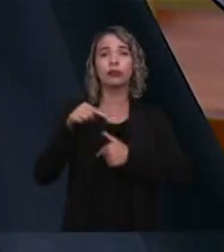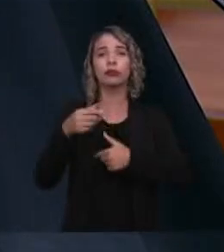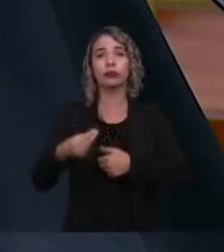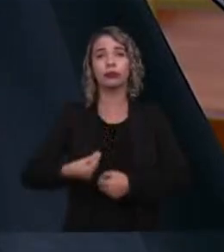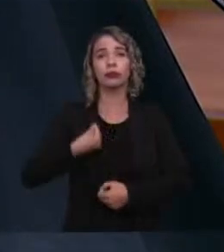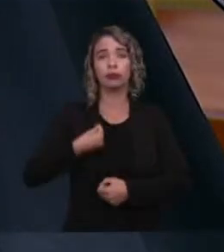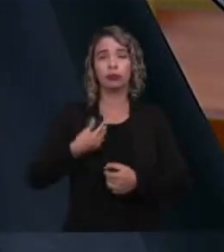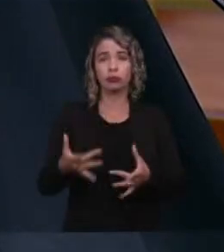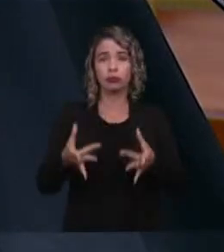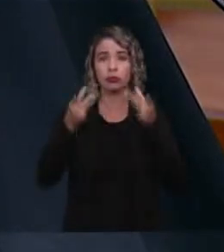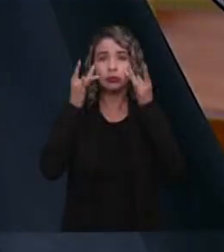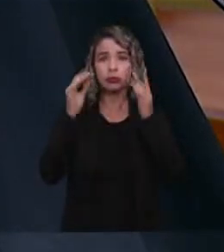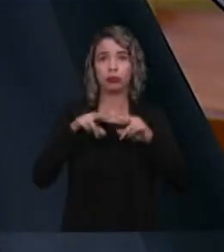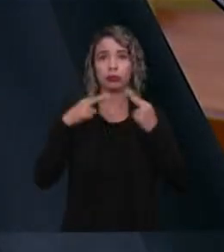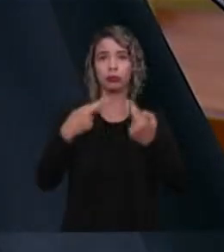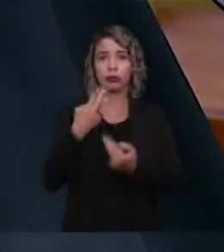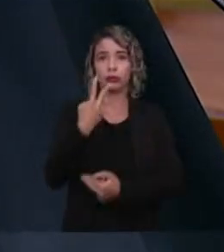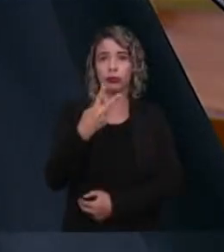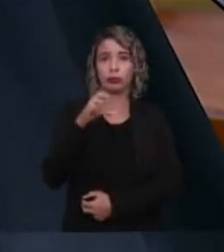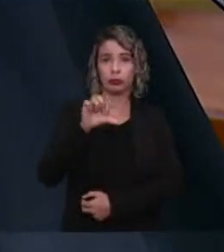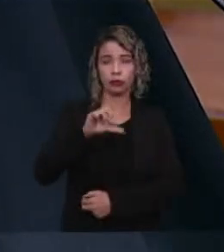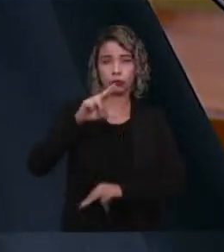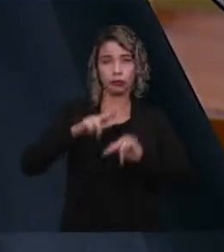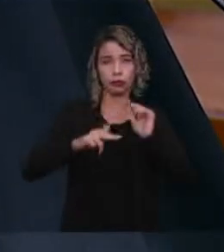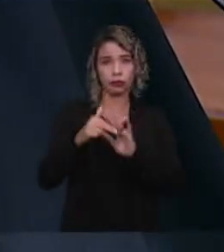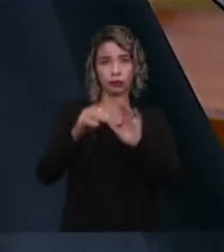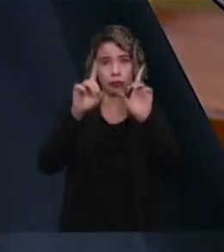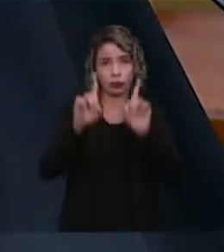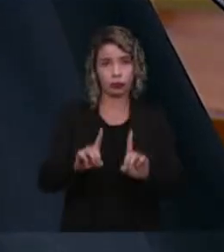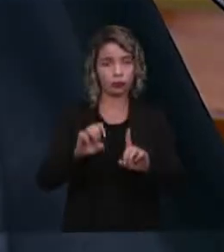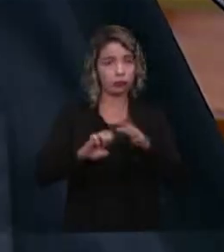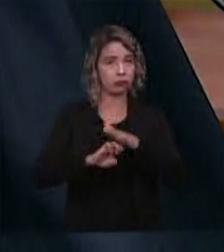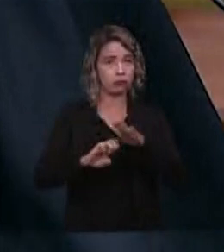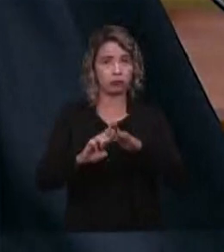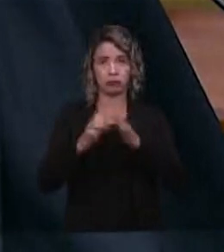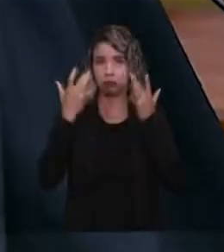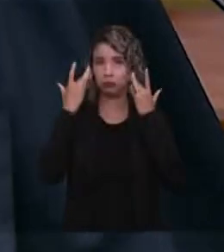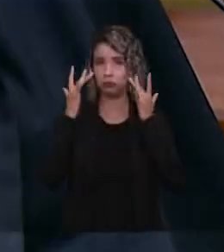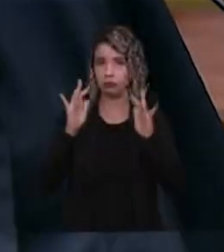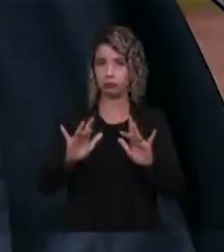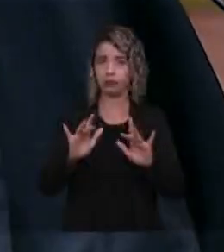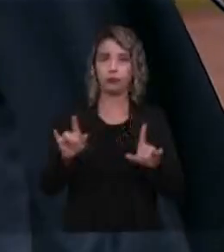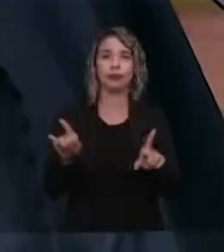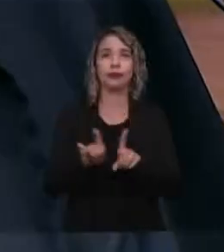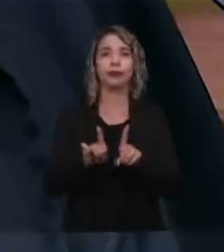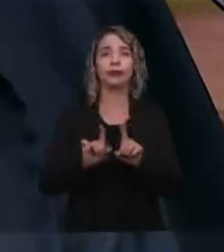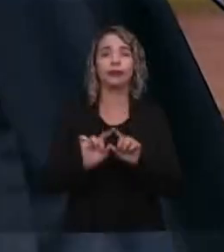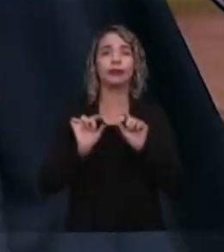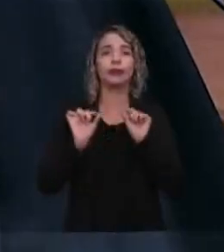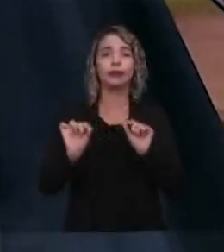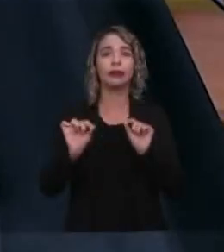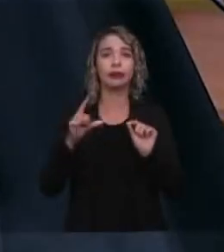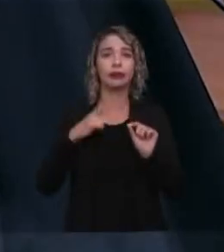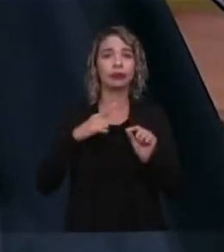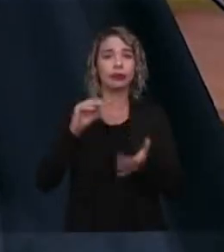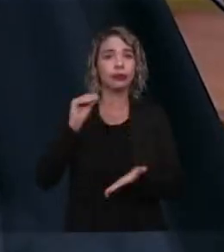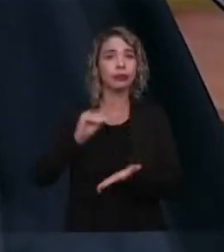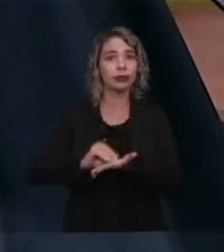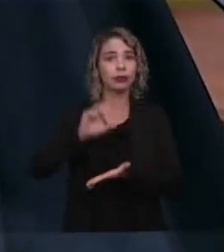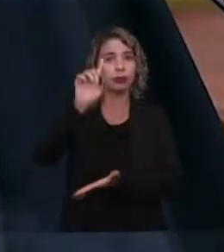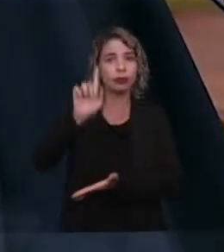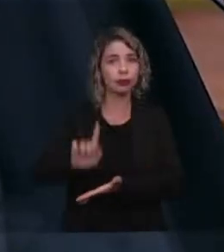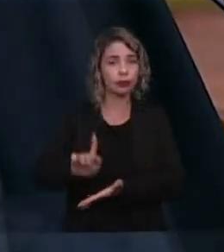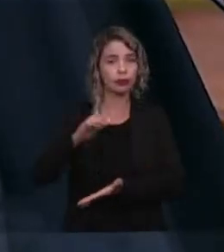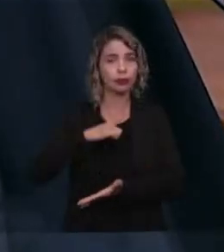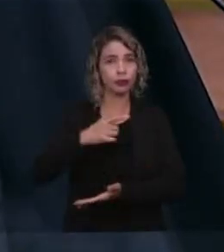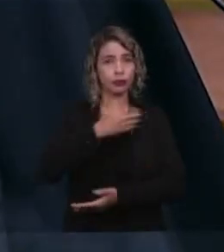não presente na reunião de 29 de junho de 2010 com a diretoria da empresa. Ainda em relação à sustentada ingerência do acusado Fernando